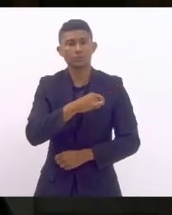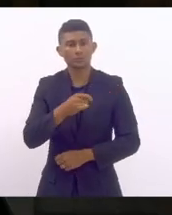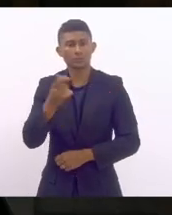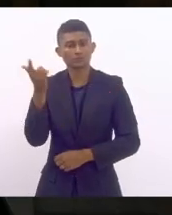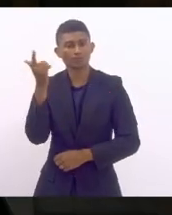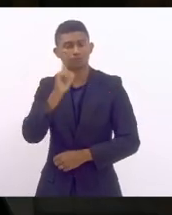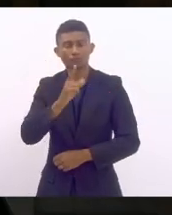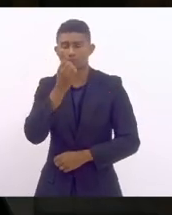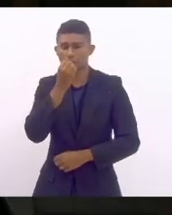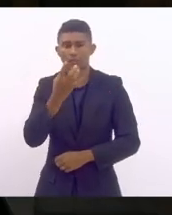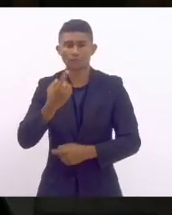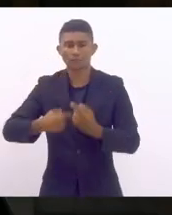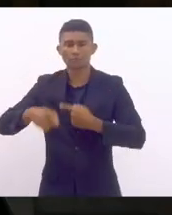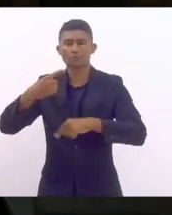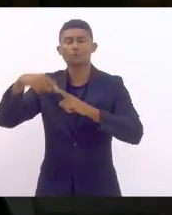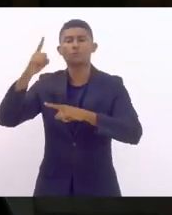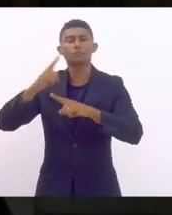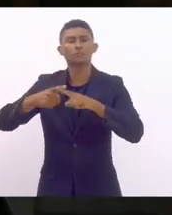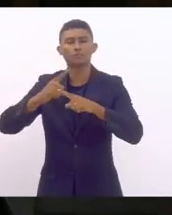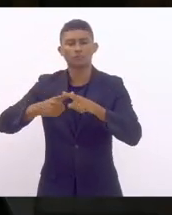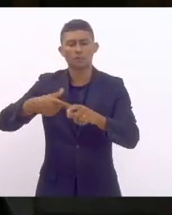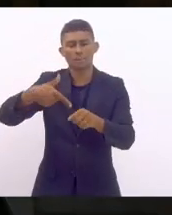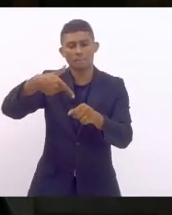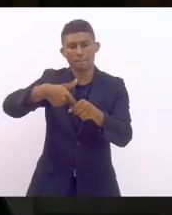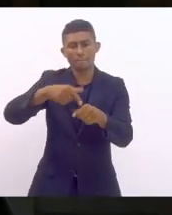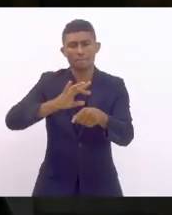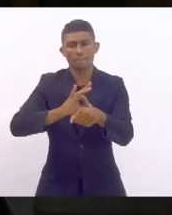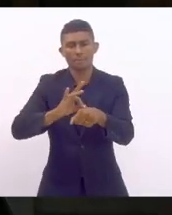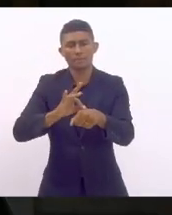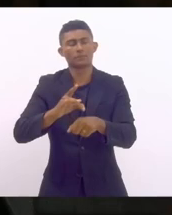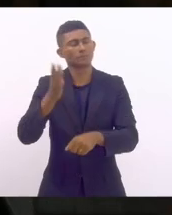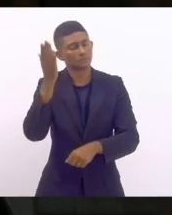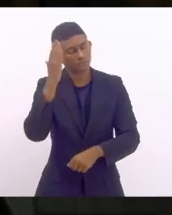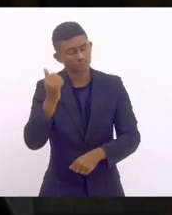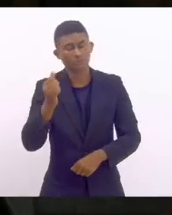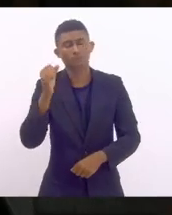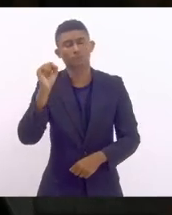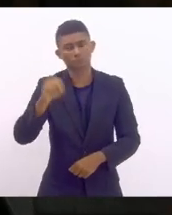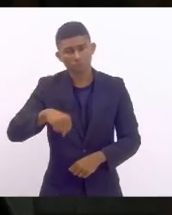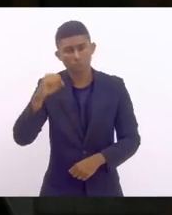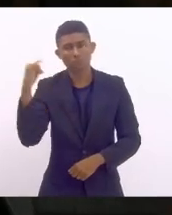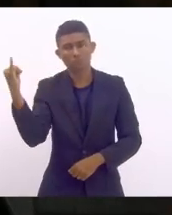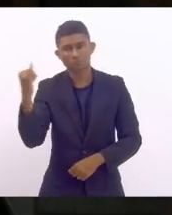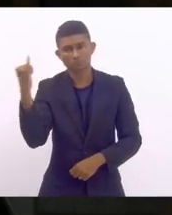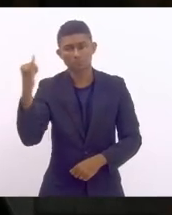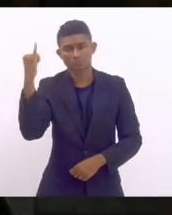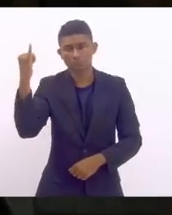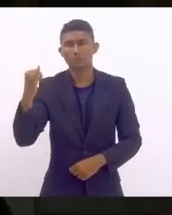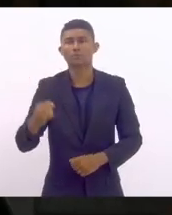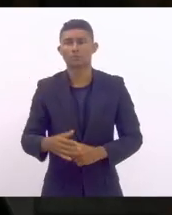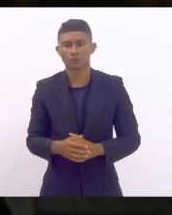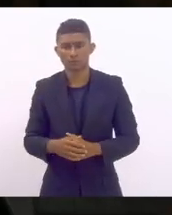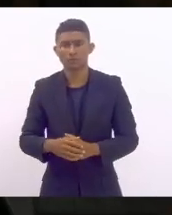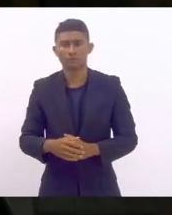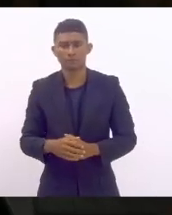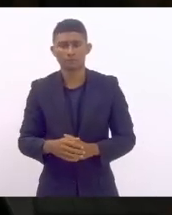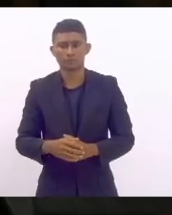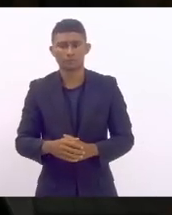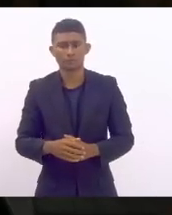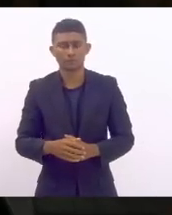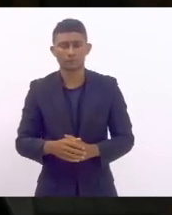é o petróleo evidentemente importante riqueza que aliado está sob o controle do Capital transnacional dos